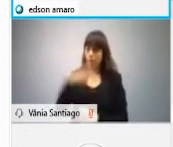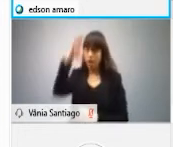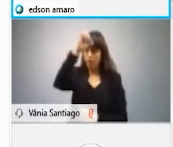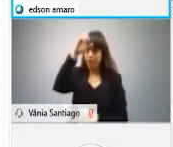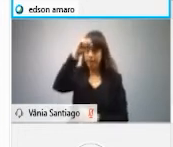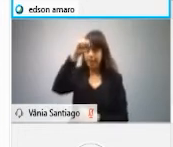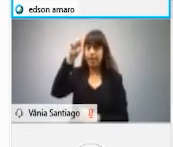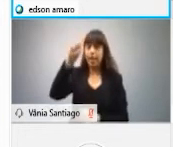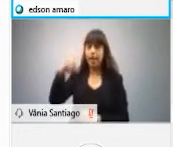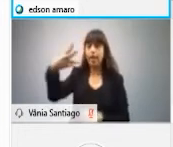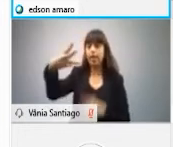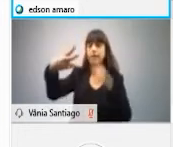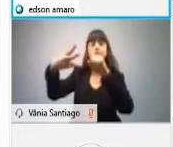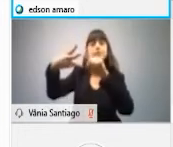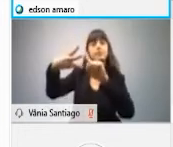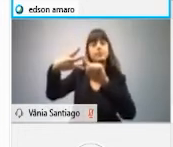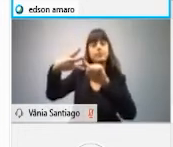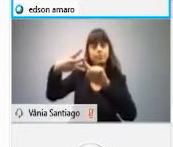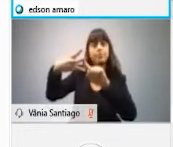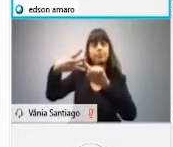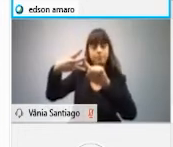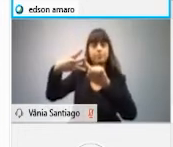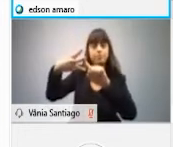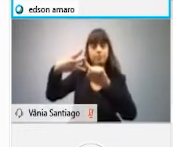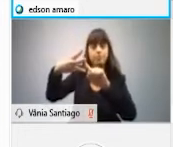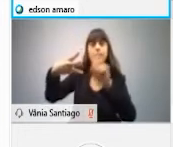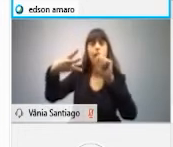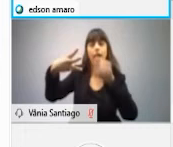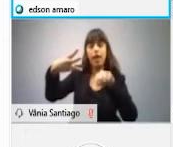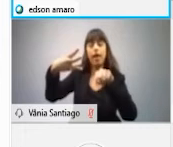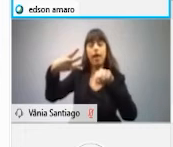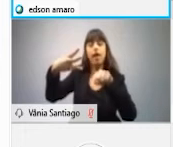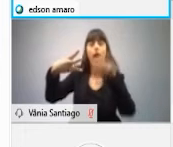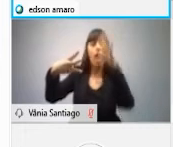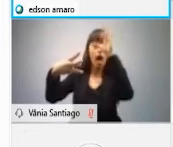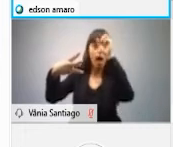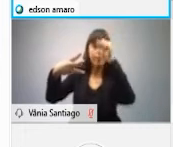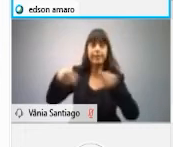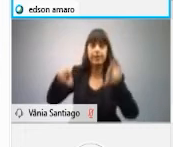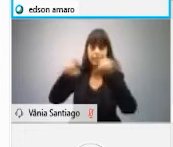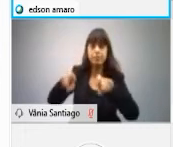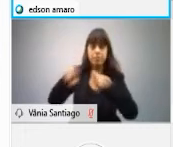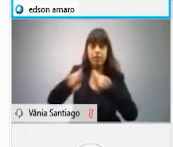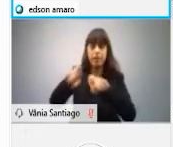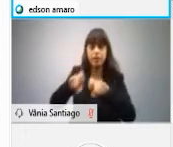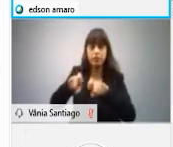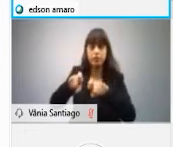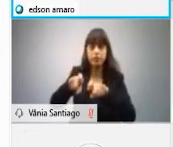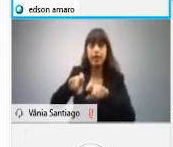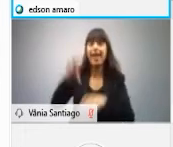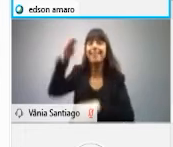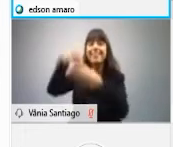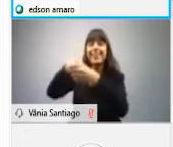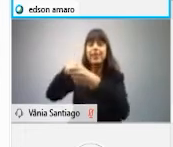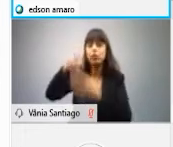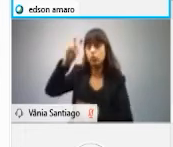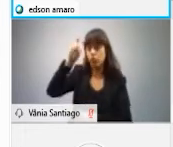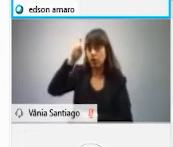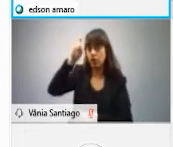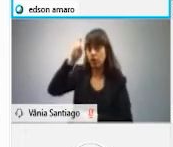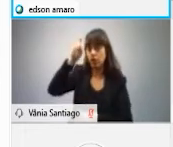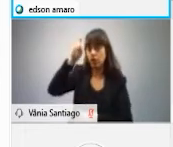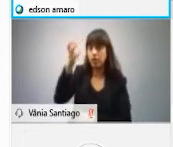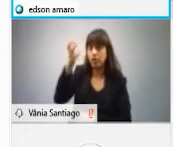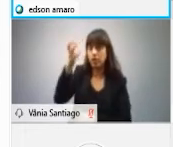chama de aprendizagem de máquina, do inglês machine learning. Então, é uma forma particular de inteligência artificial, onde esses algoritmos são expostos